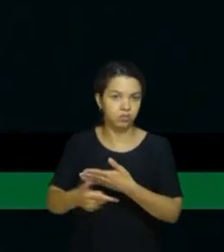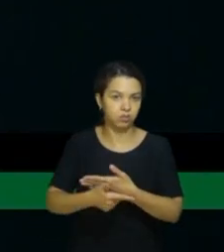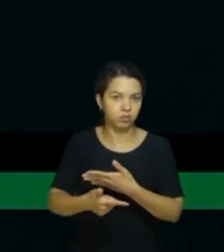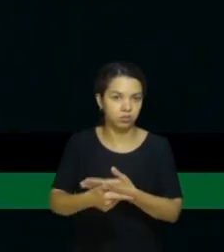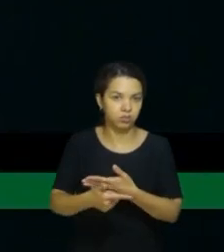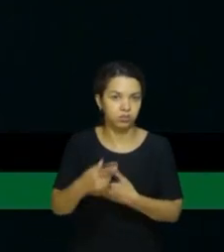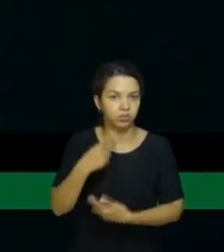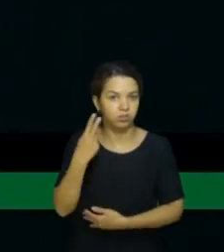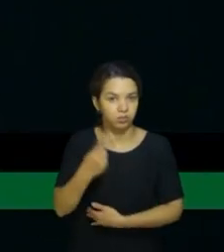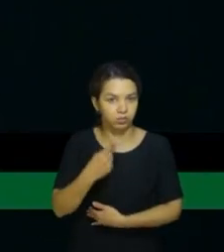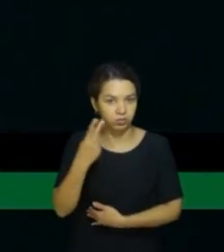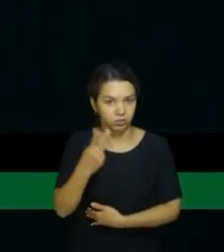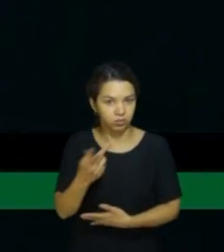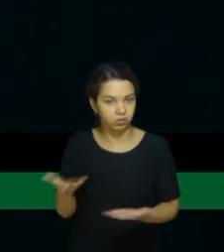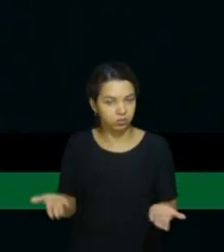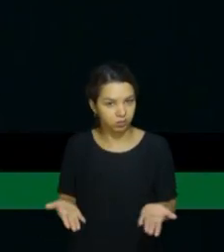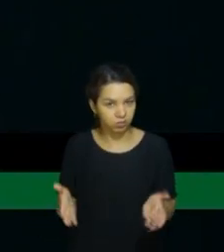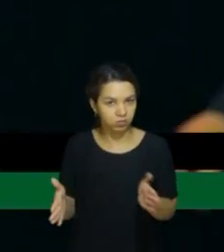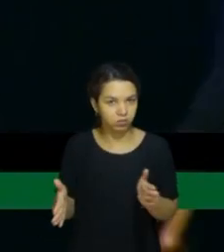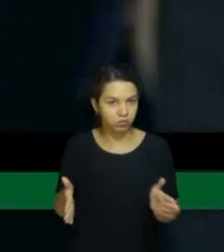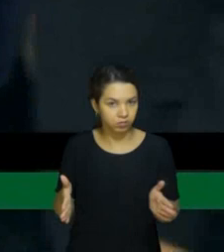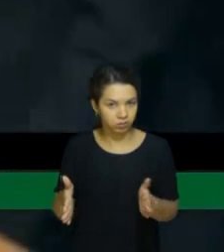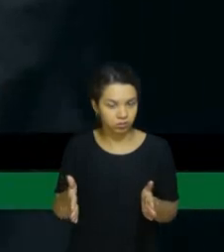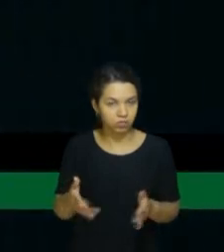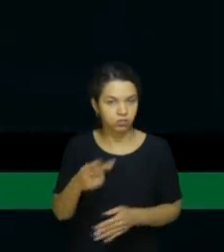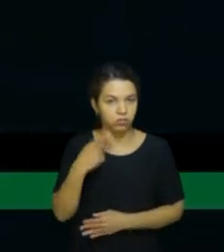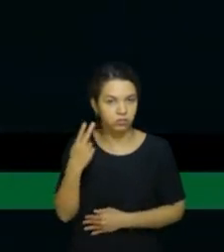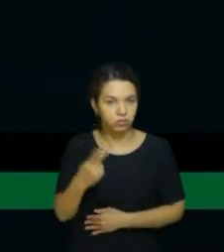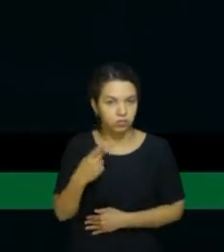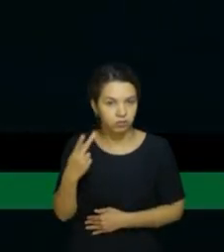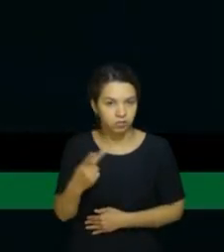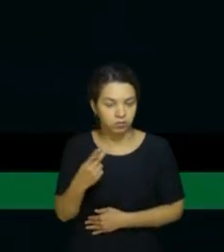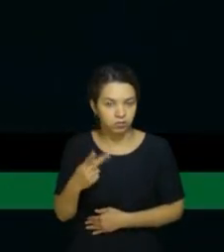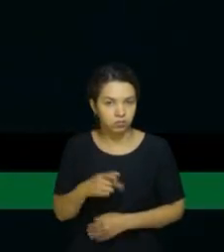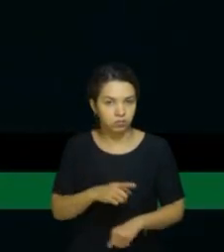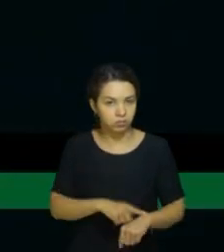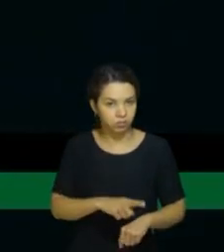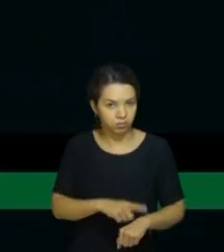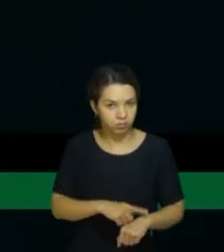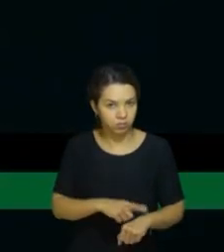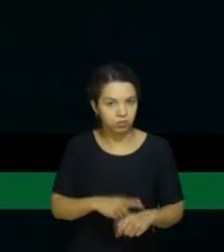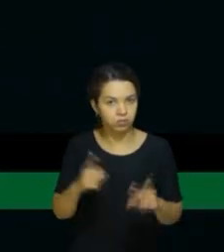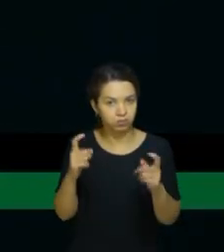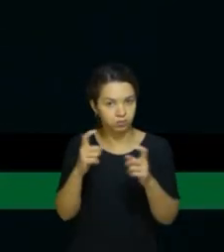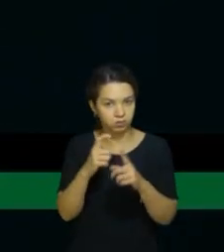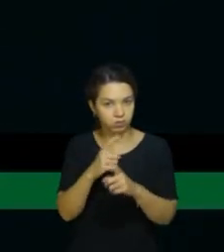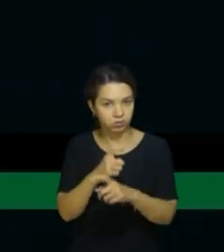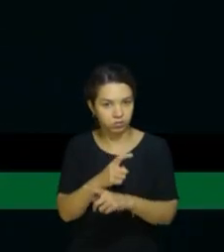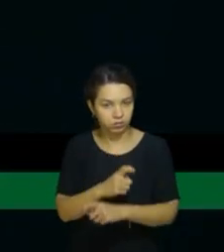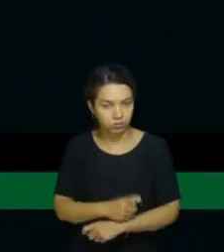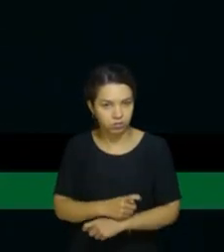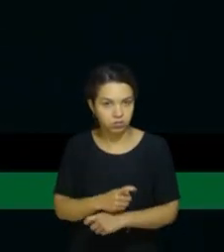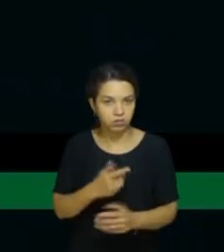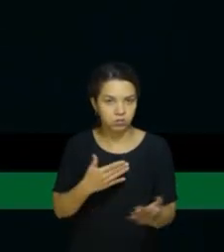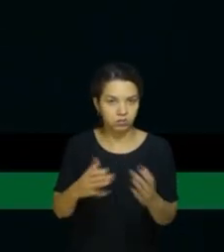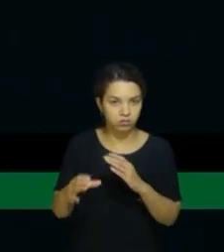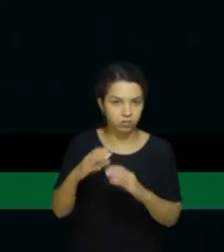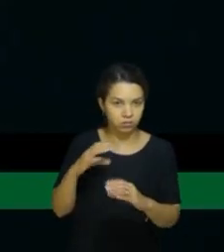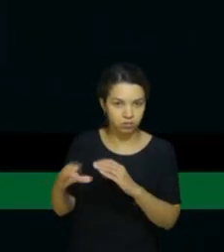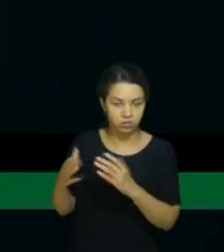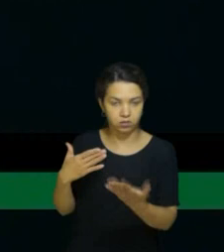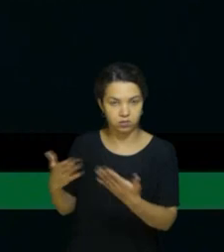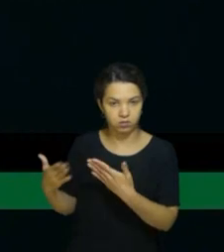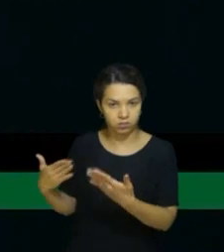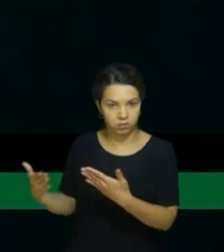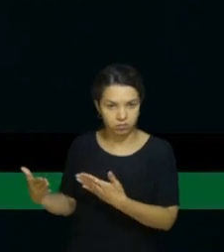Parlamento nesse momento Parlamento que nas horas mais difíceis quando não tem diálogo negociação